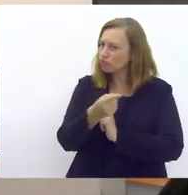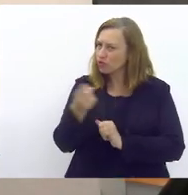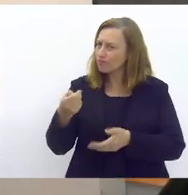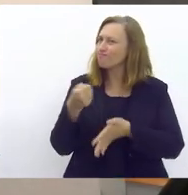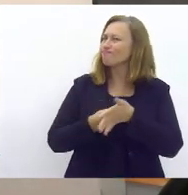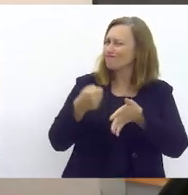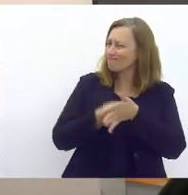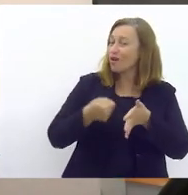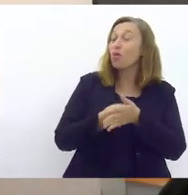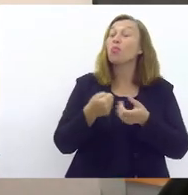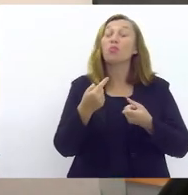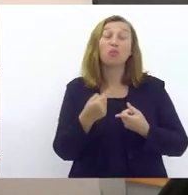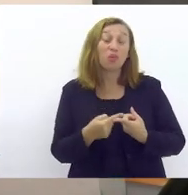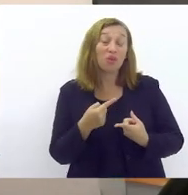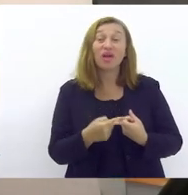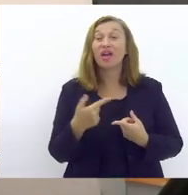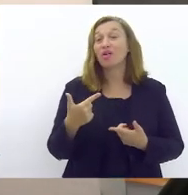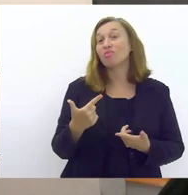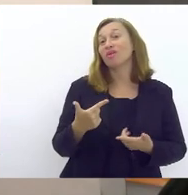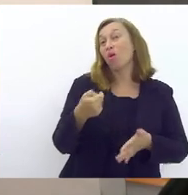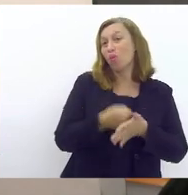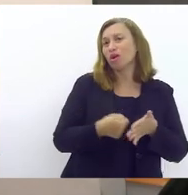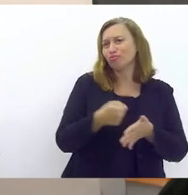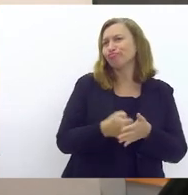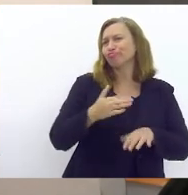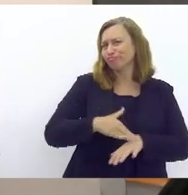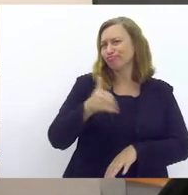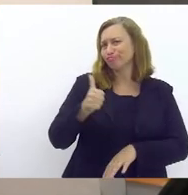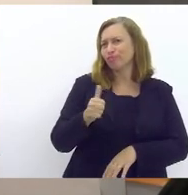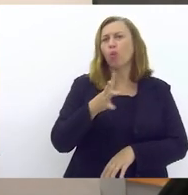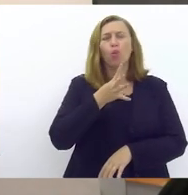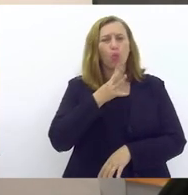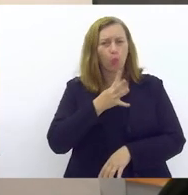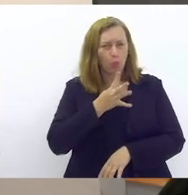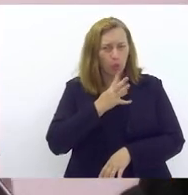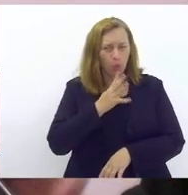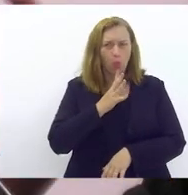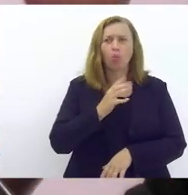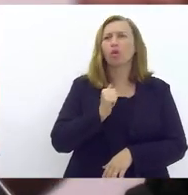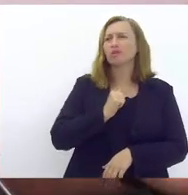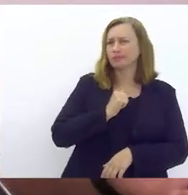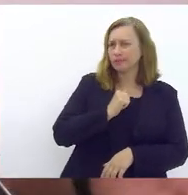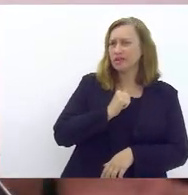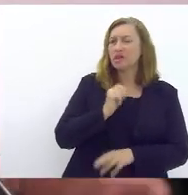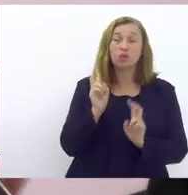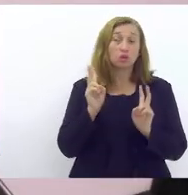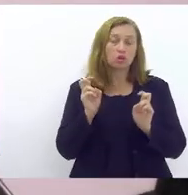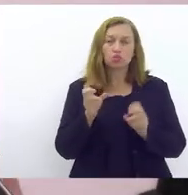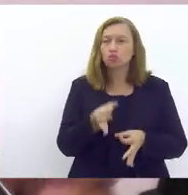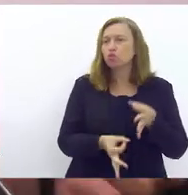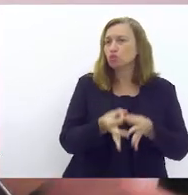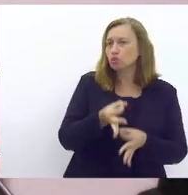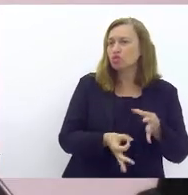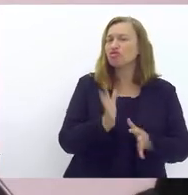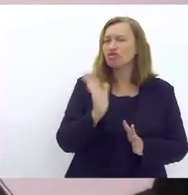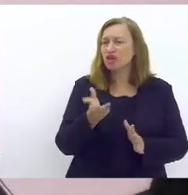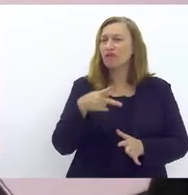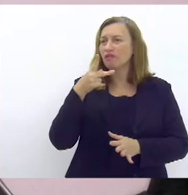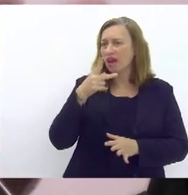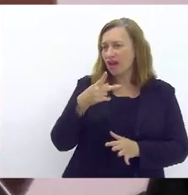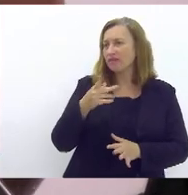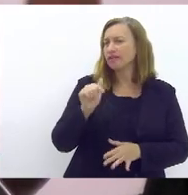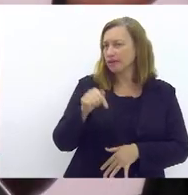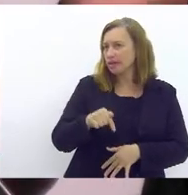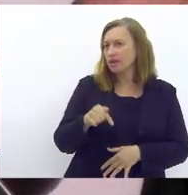luta, porque é uma luta por dignidade e reconhecimento, acima de tudo. As questões jurídicas já foram pacificadas aqui